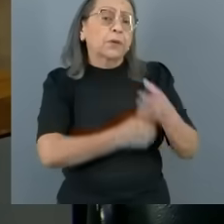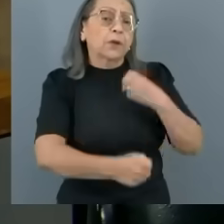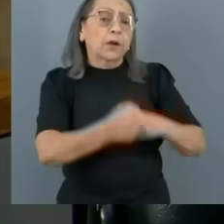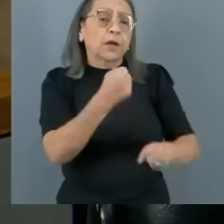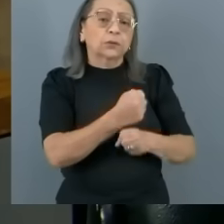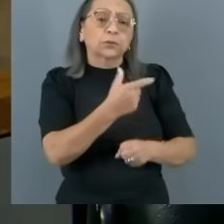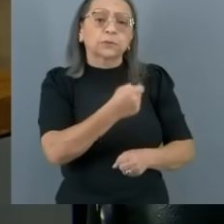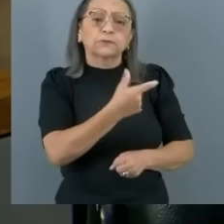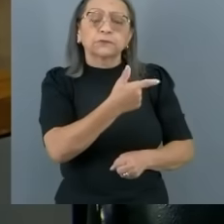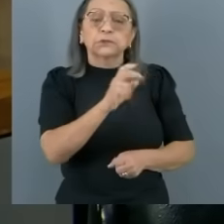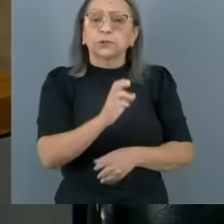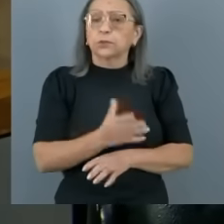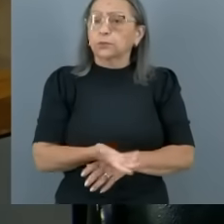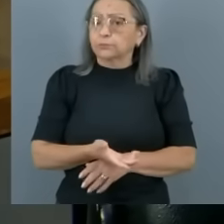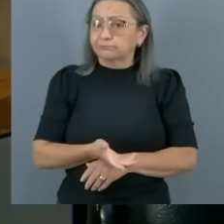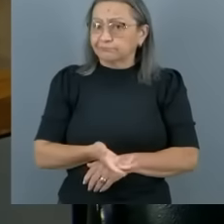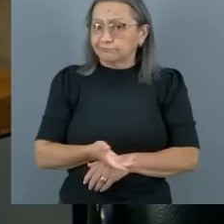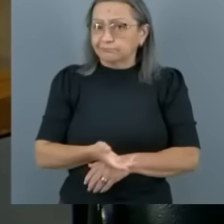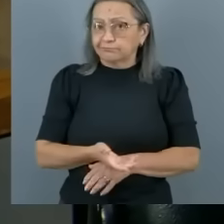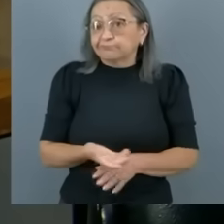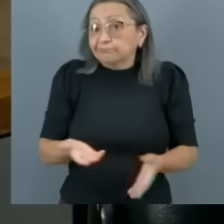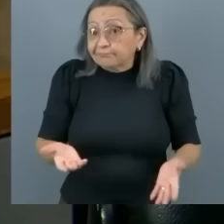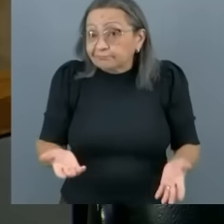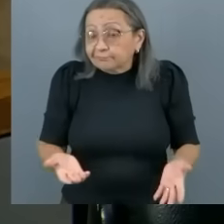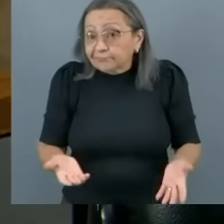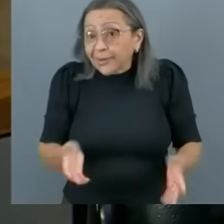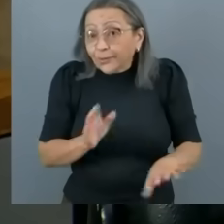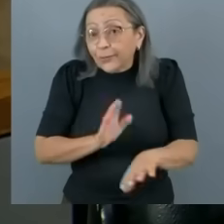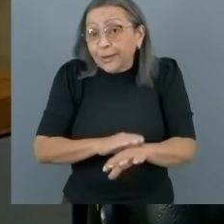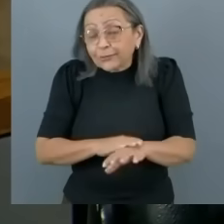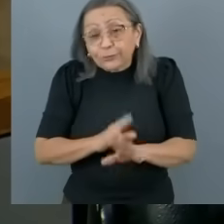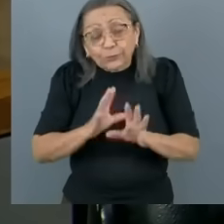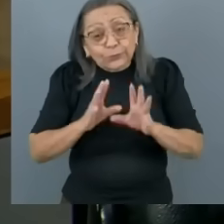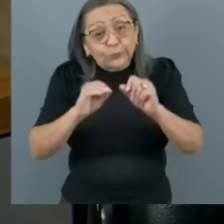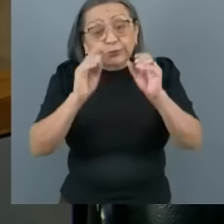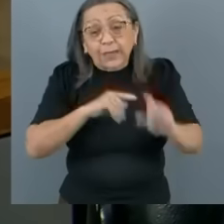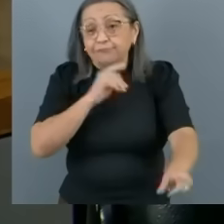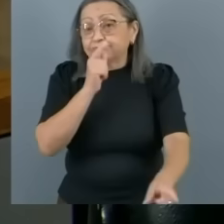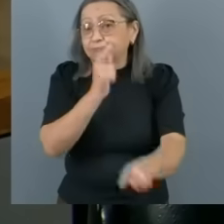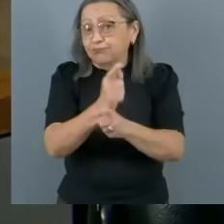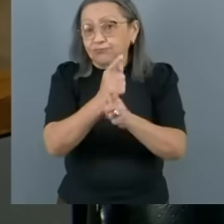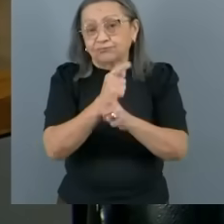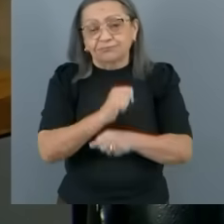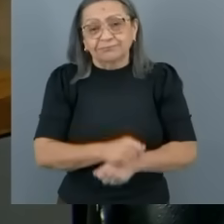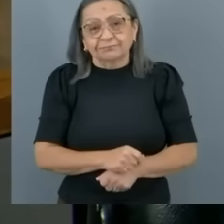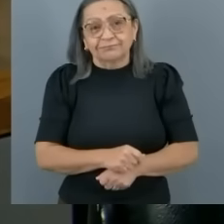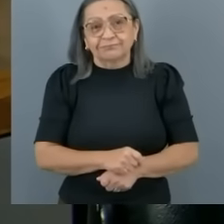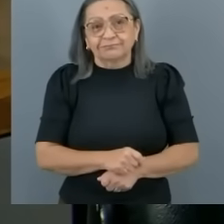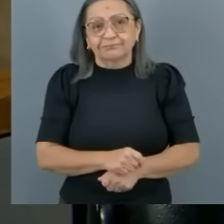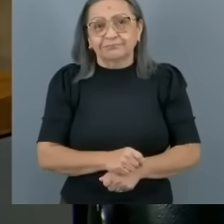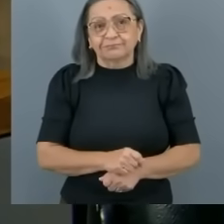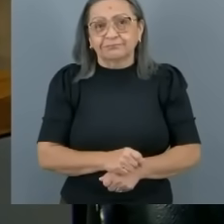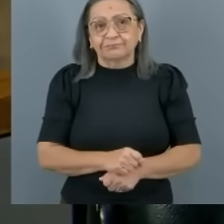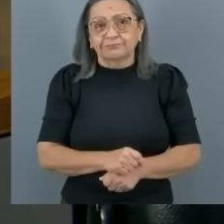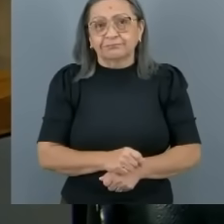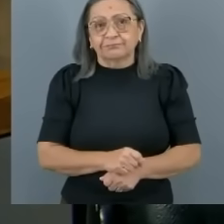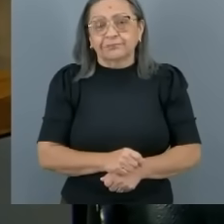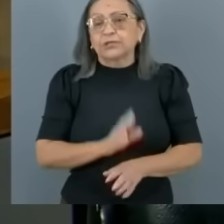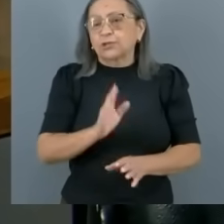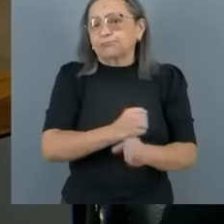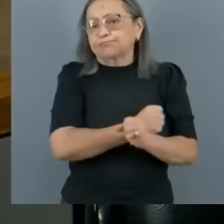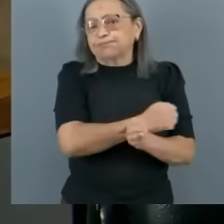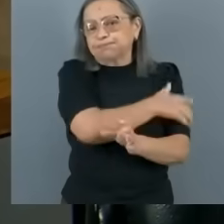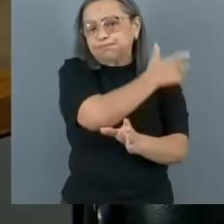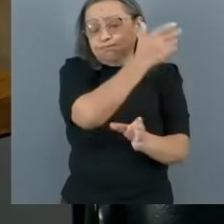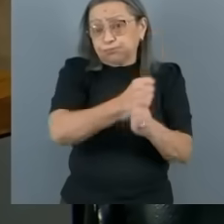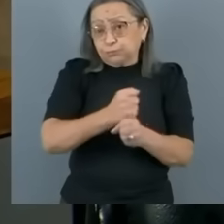quando a porta estava escancarada. O roubo havia sido perpetrado e